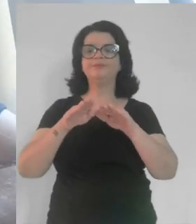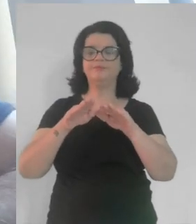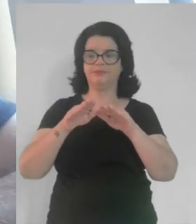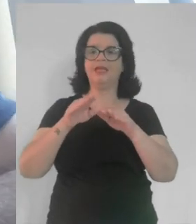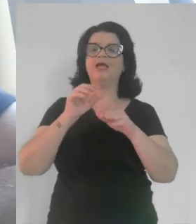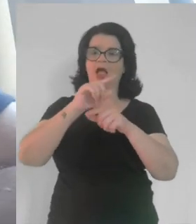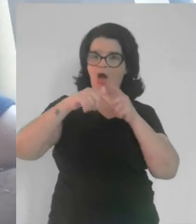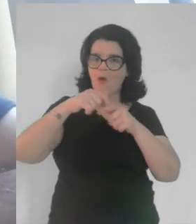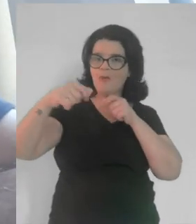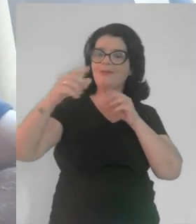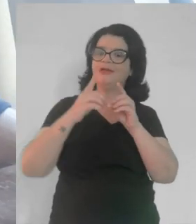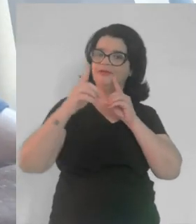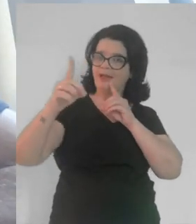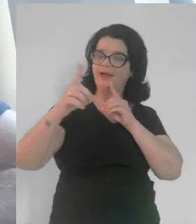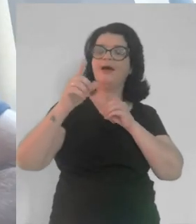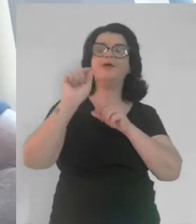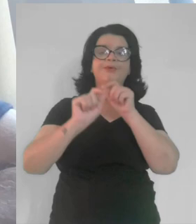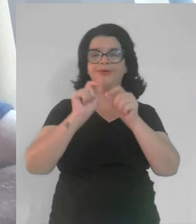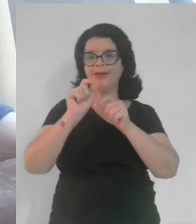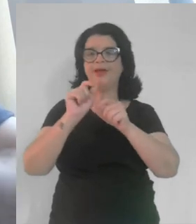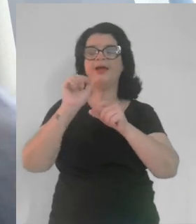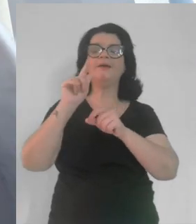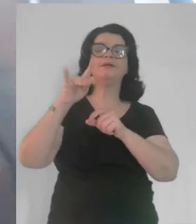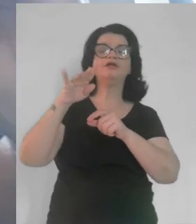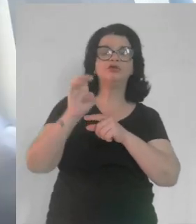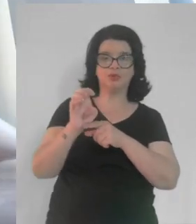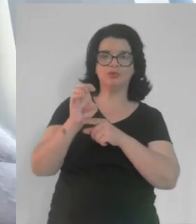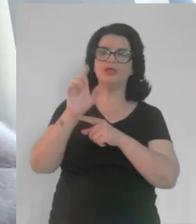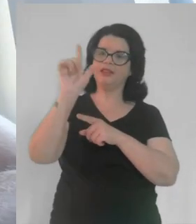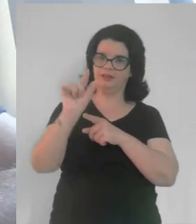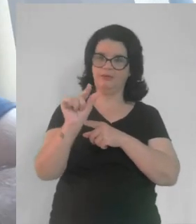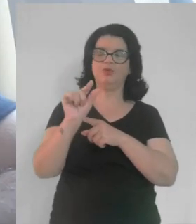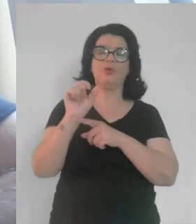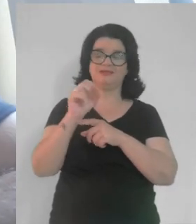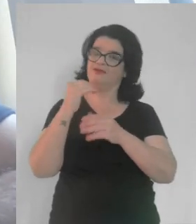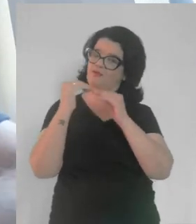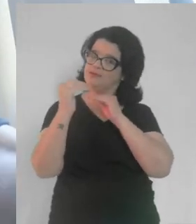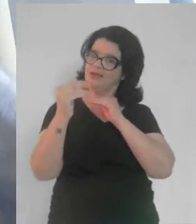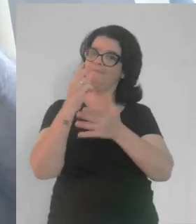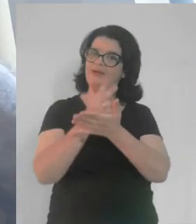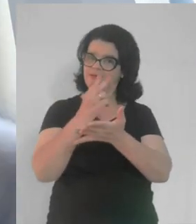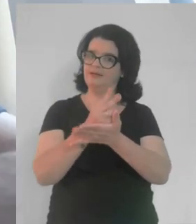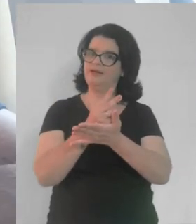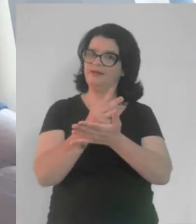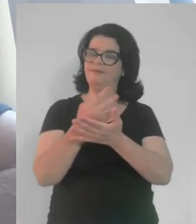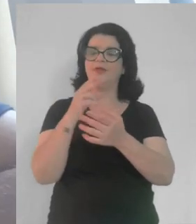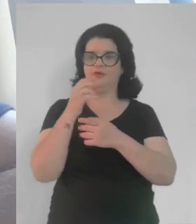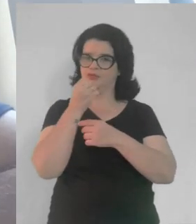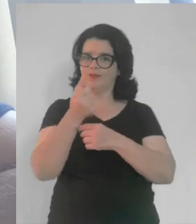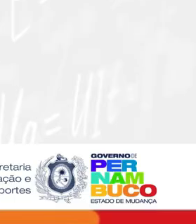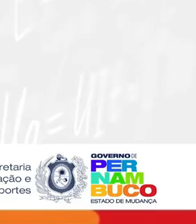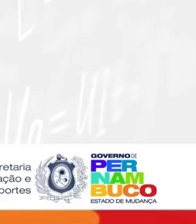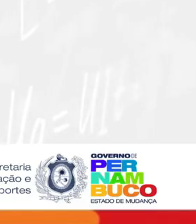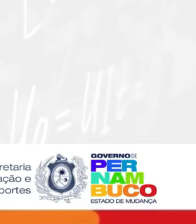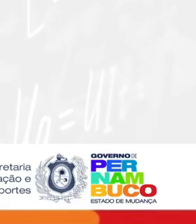essa corda, a tendência é que a sua amplitude diminua. Tudo bem, gente? Forte abraço.